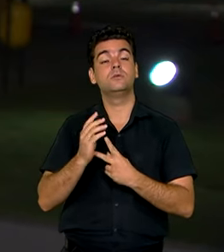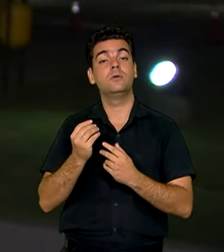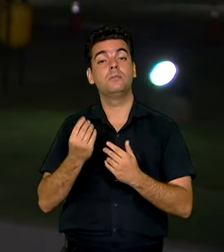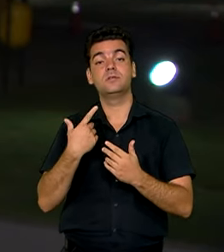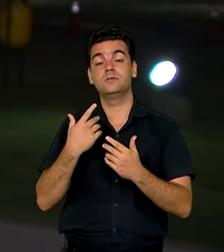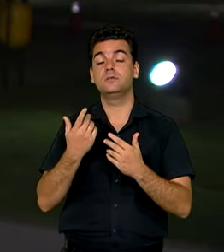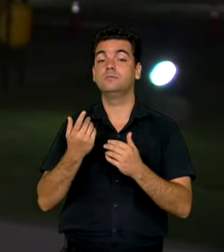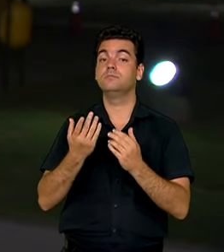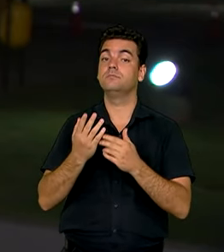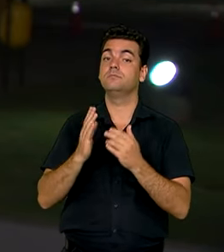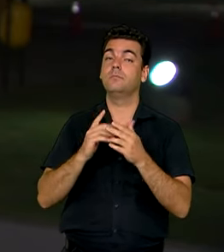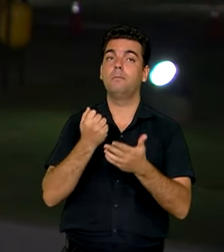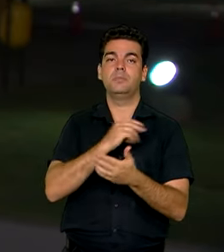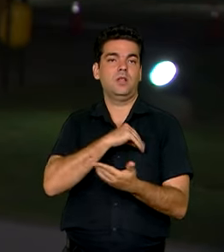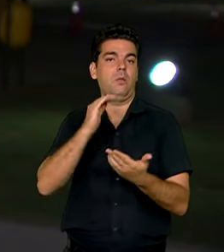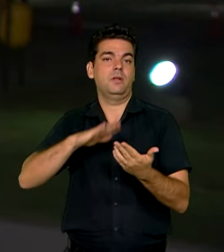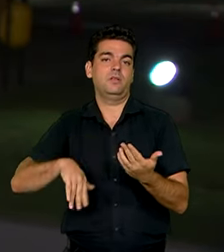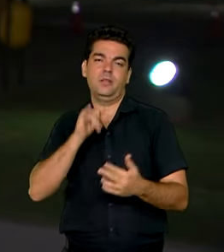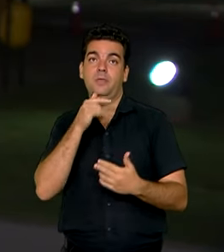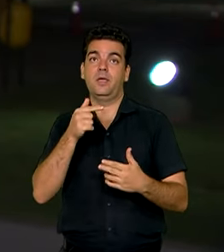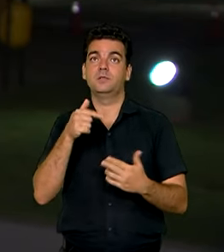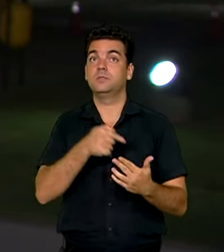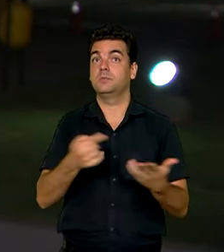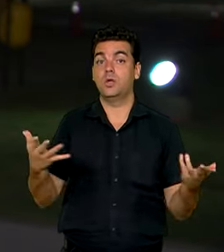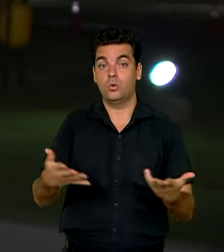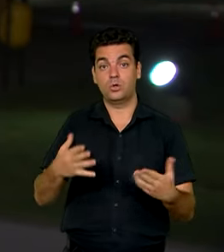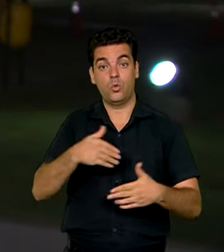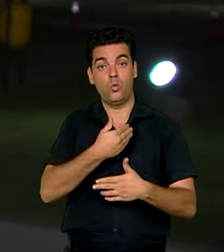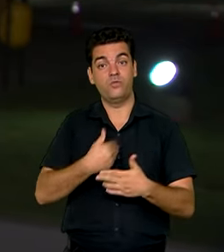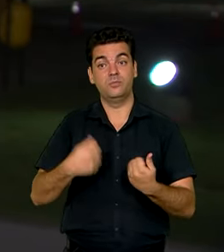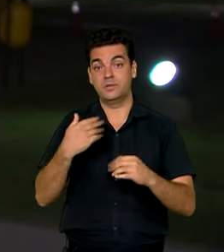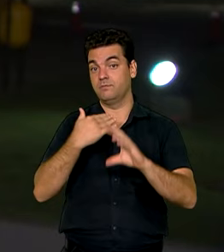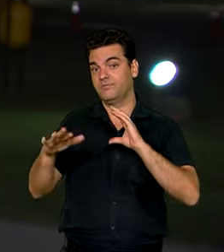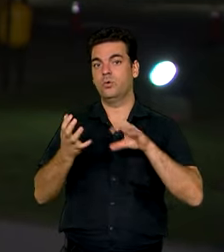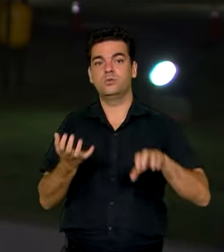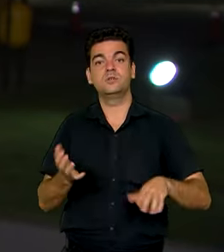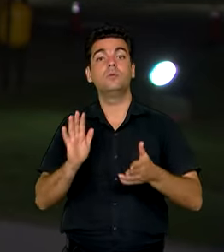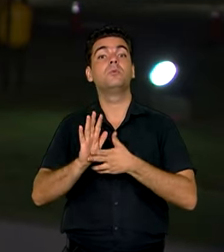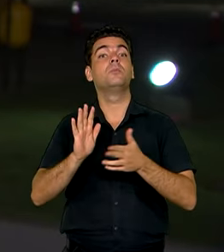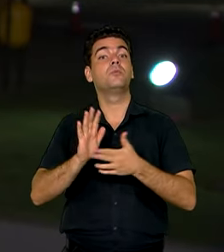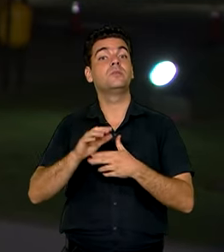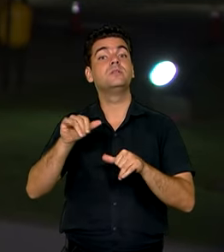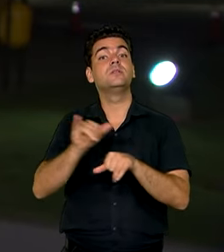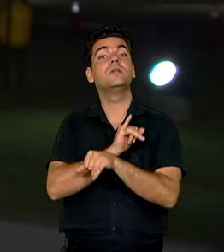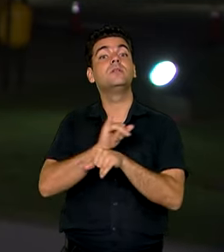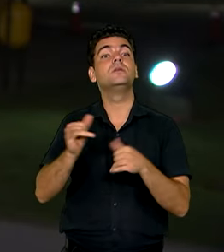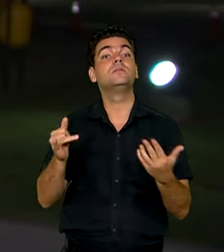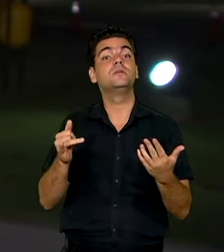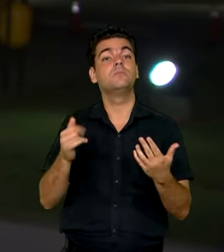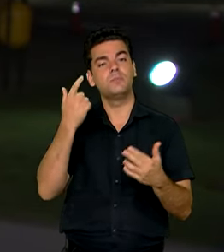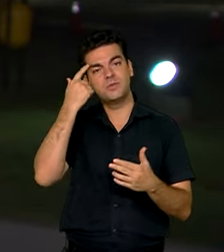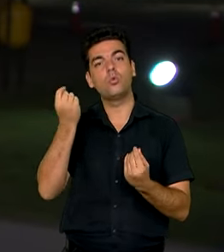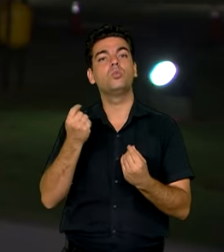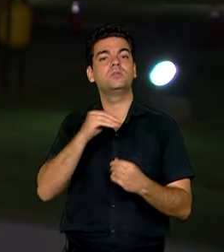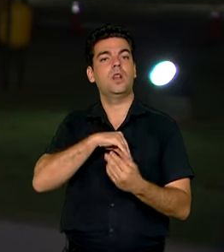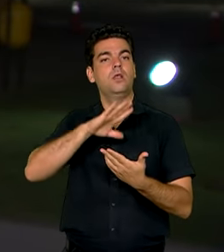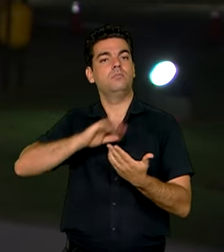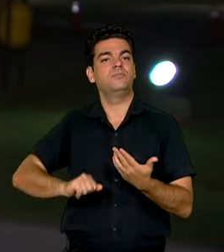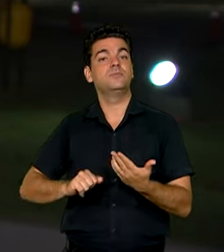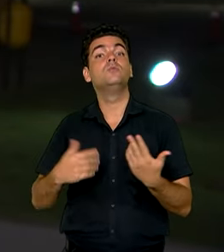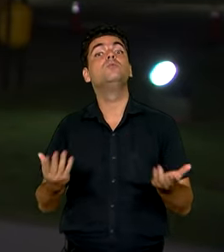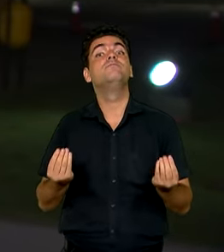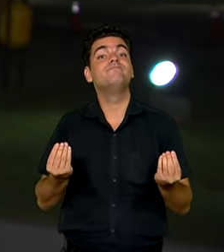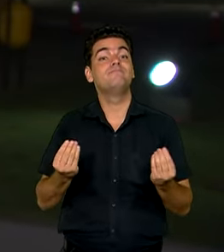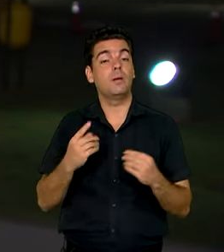da Folha. Até o final dessa semana, o governo deve enviar ao Congresso proposta alternativa à desoneração da Folha de